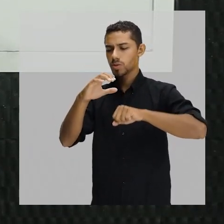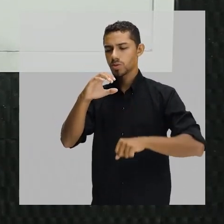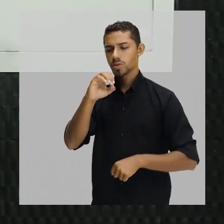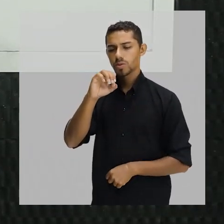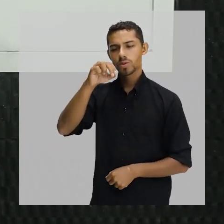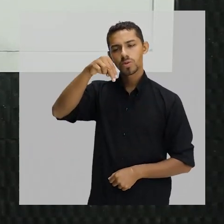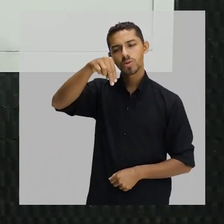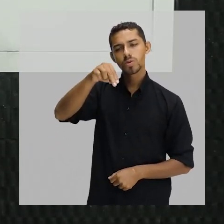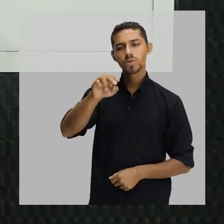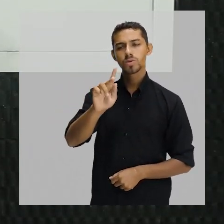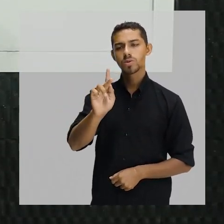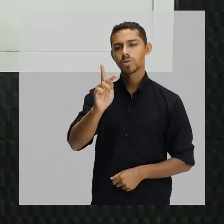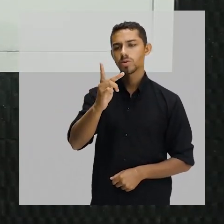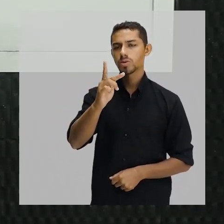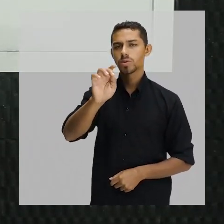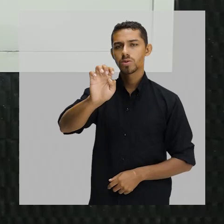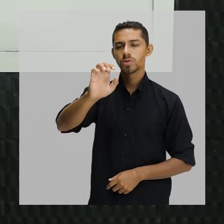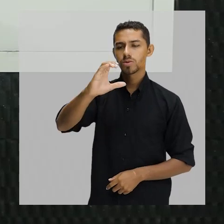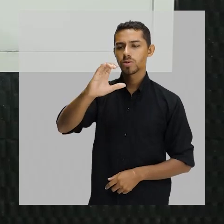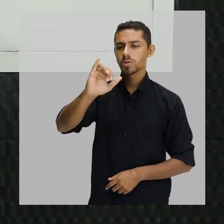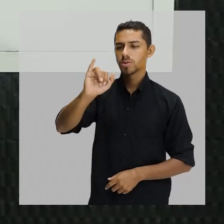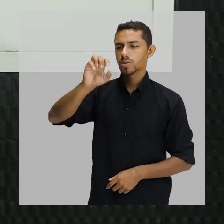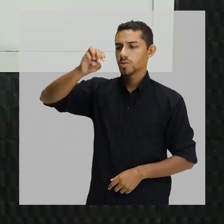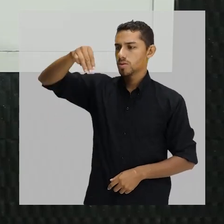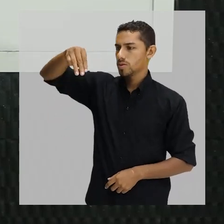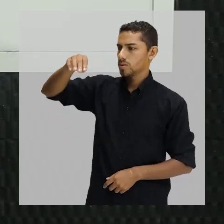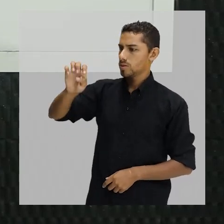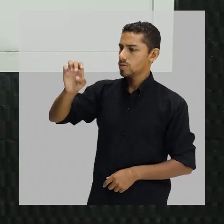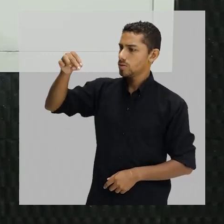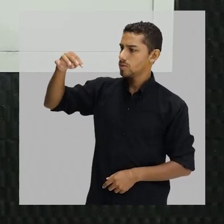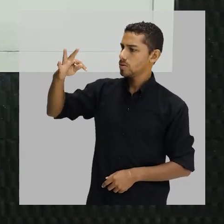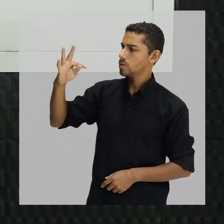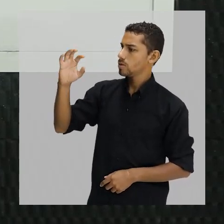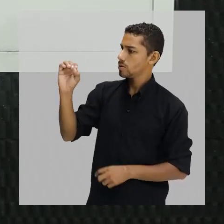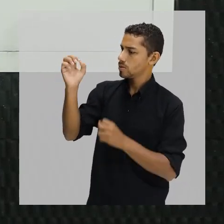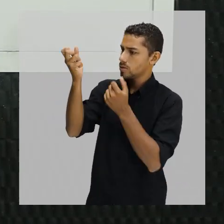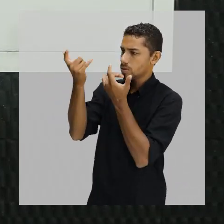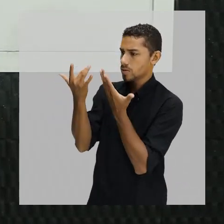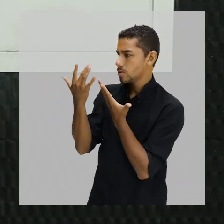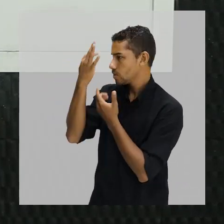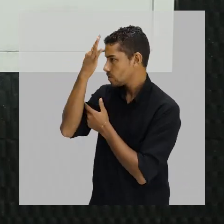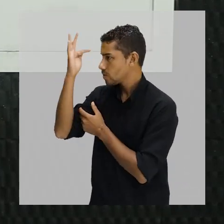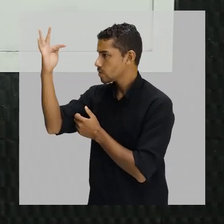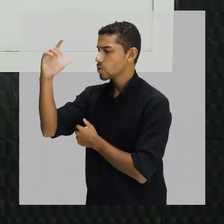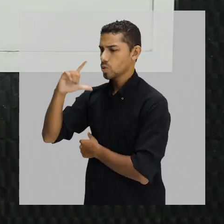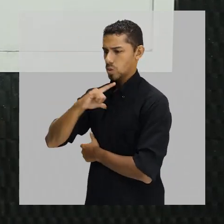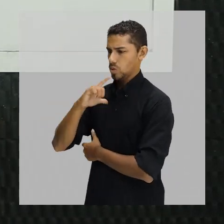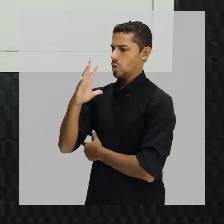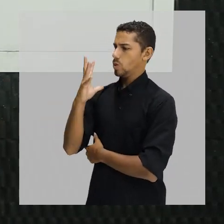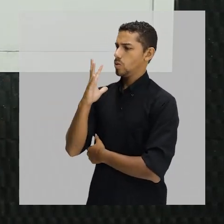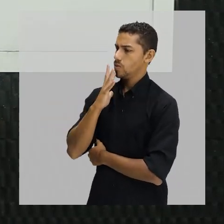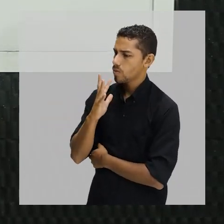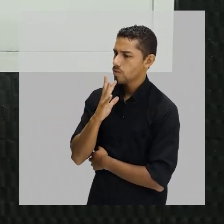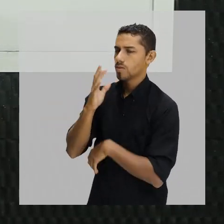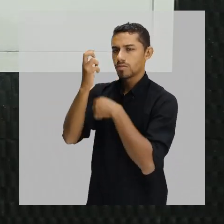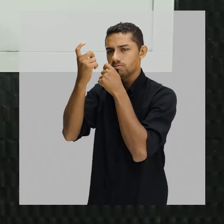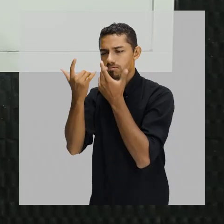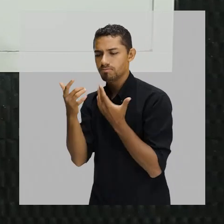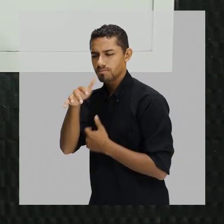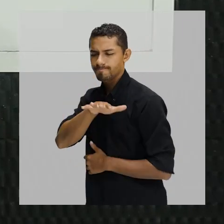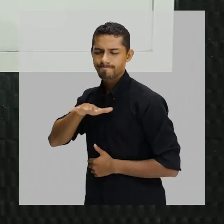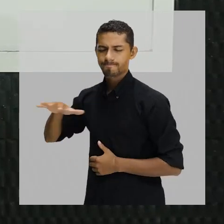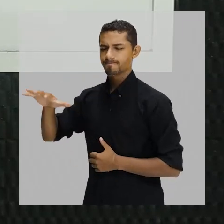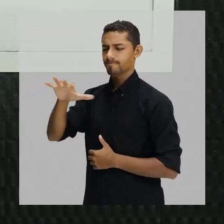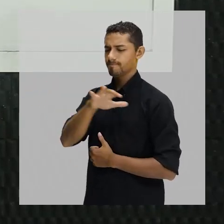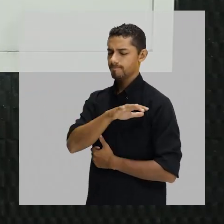muito, tá? Mas é importante então que nós tenhamos uma área da filosofia, e aí a filosofia